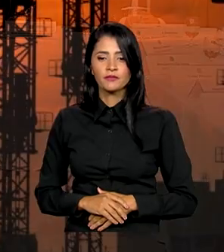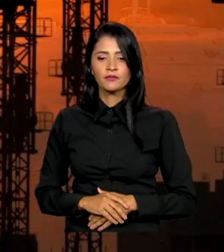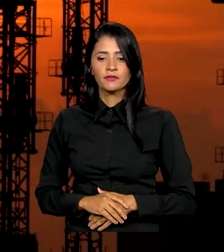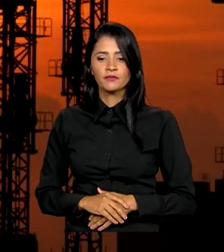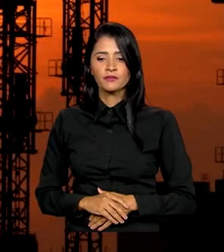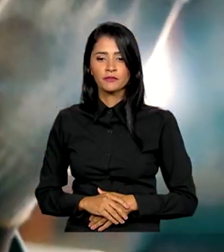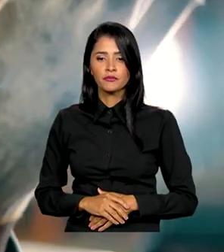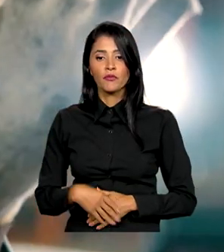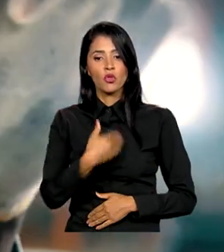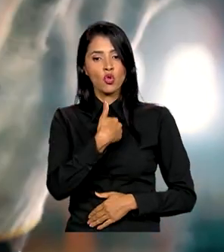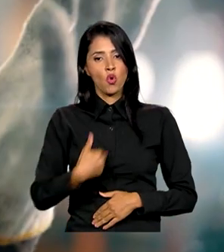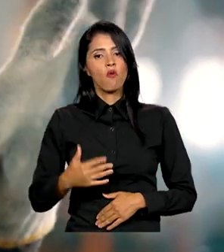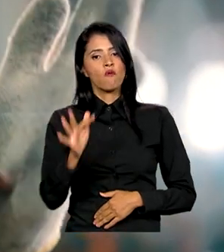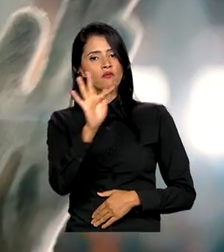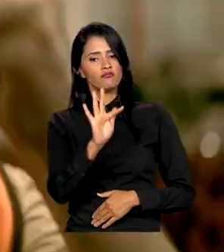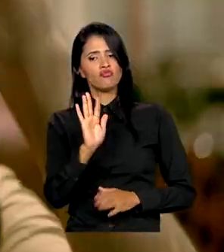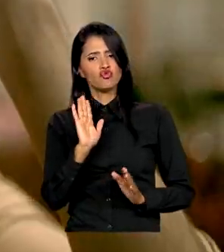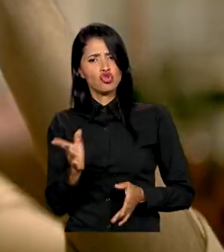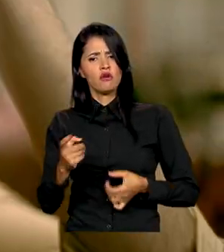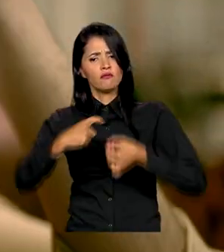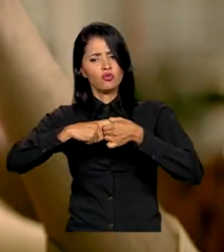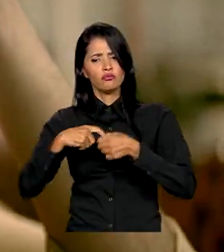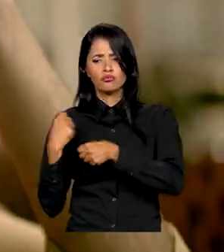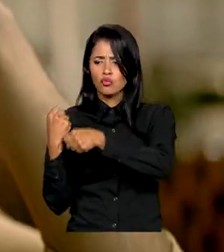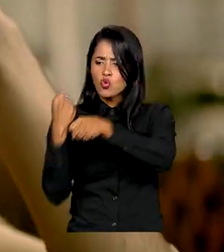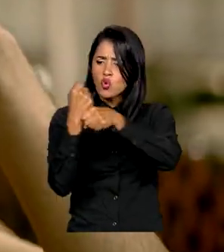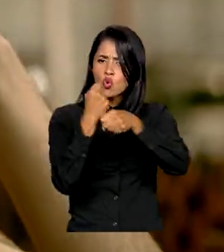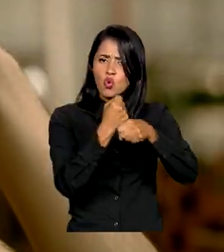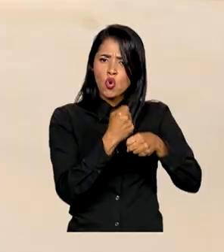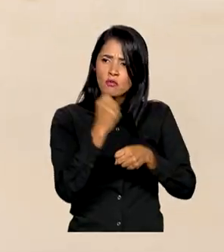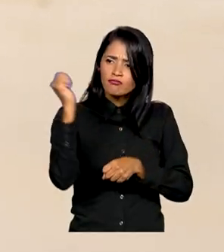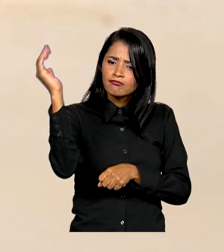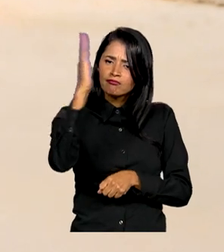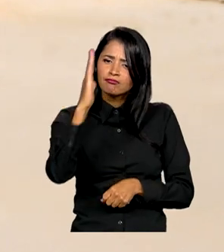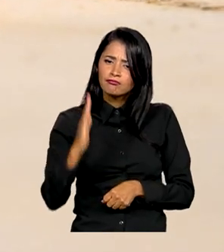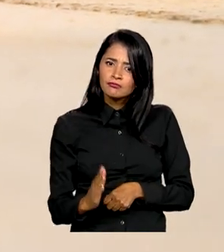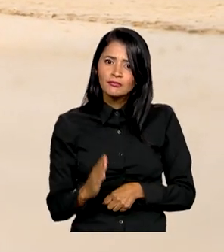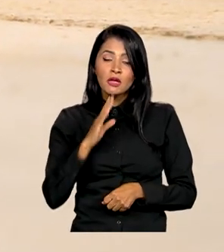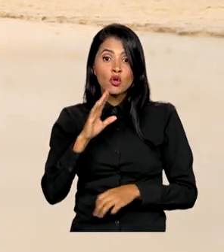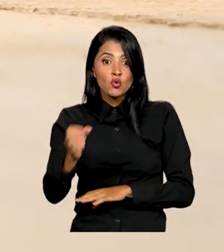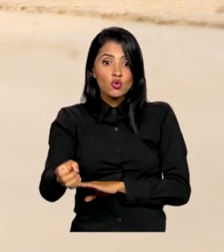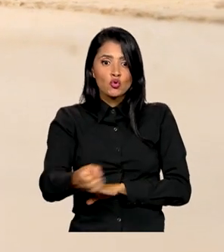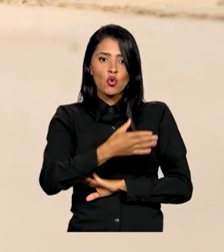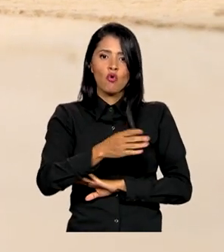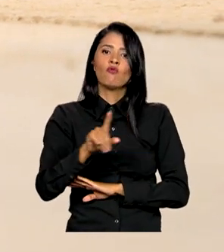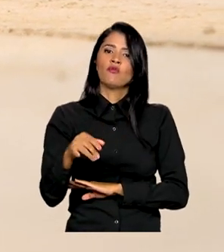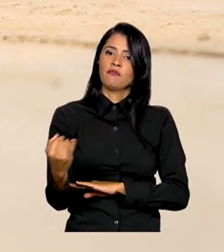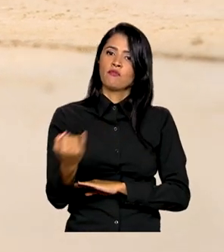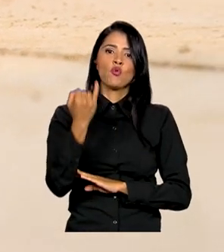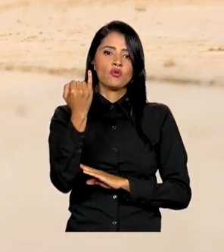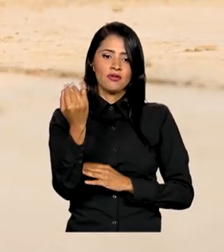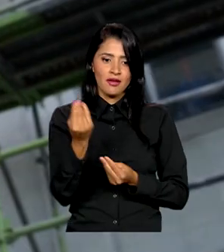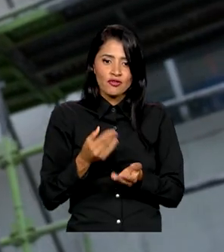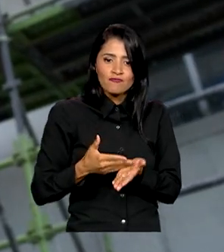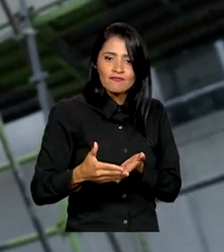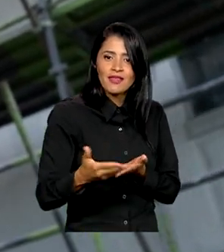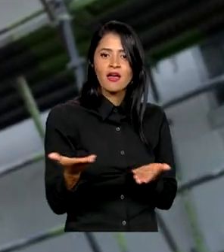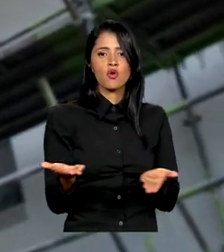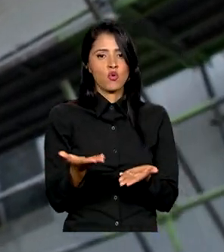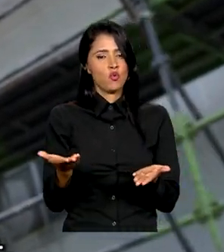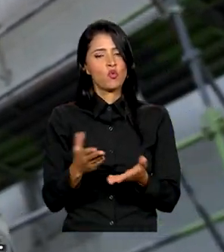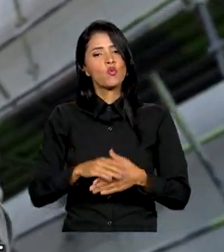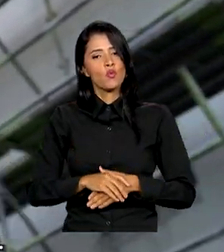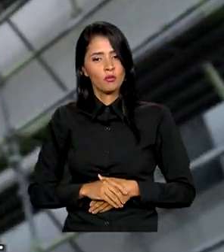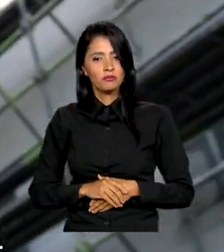O governo federal já está retomando as obras em todo o país. E um novo e importante passo começa a ser dado